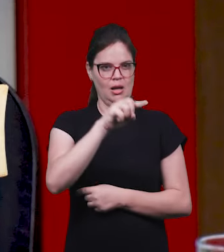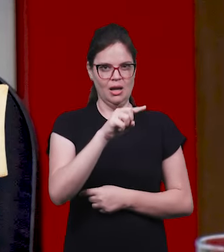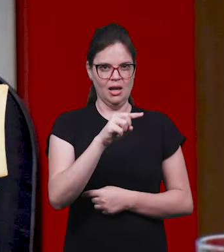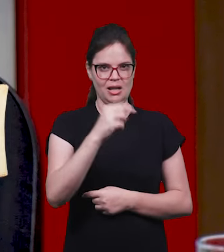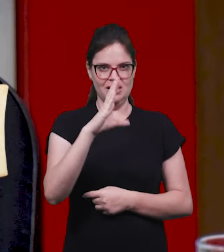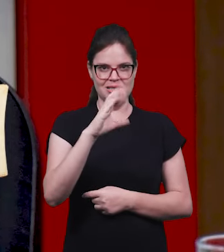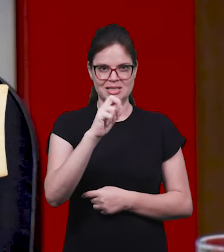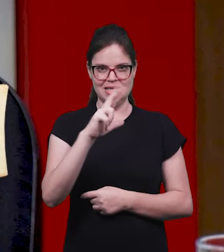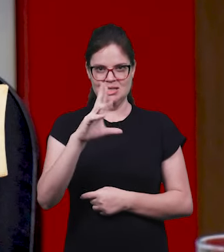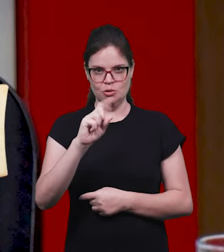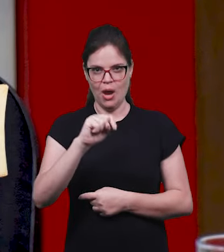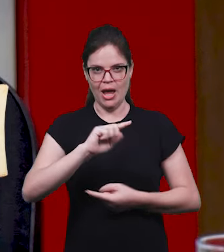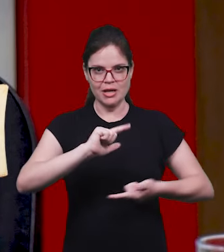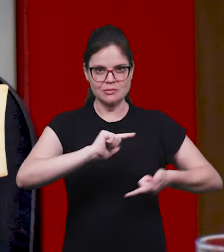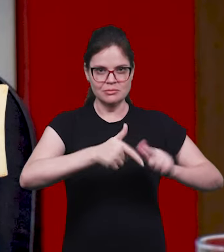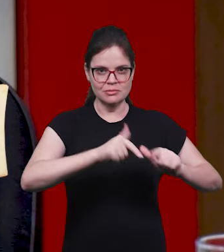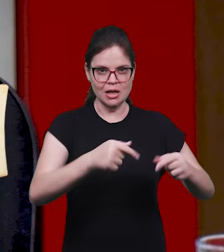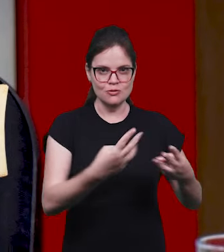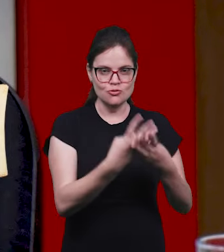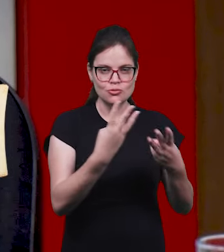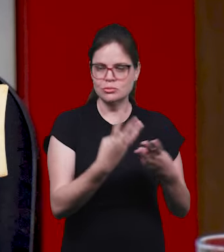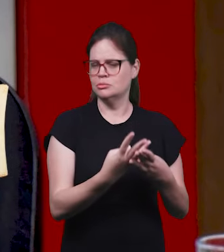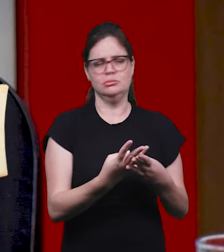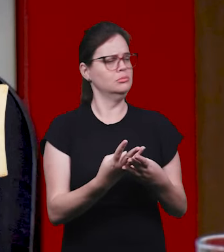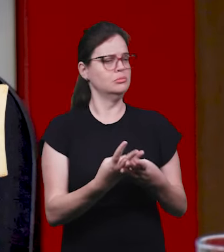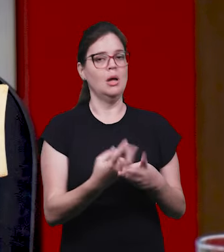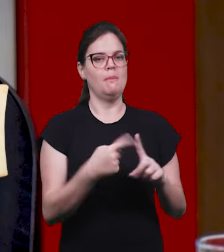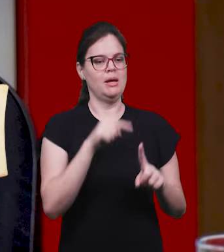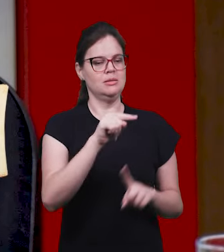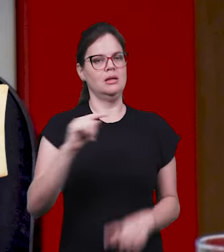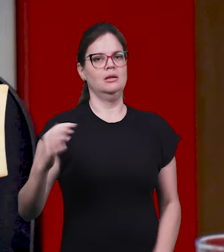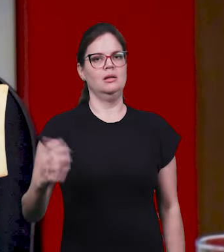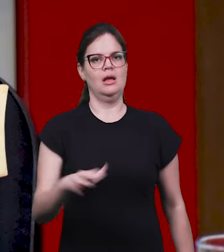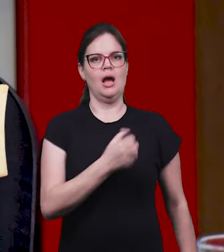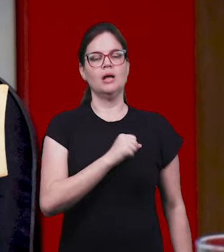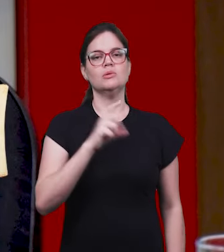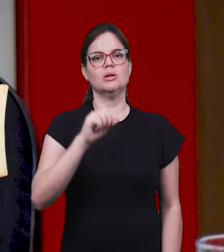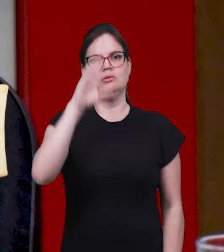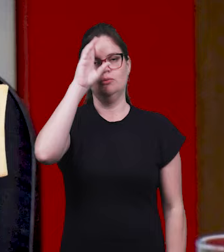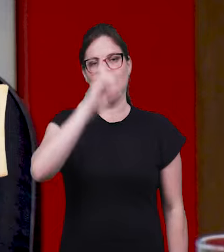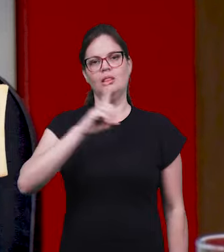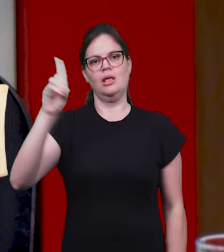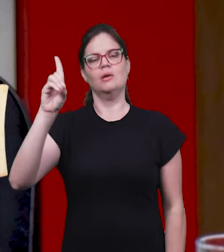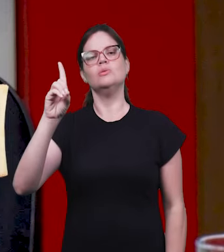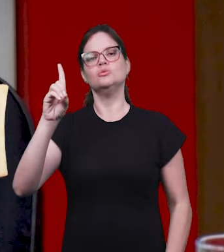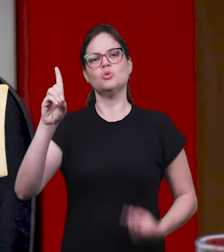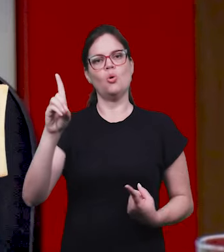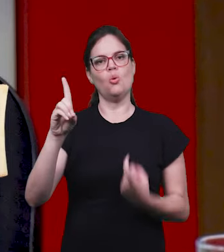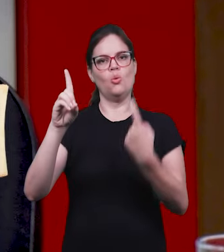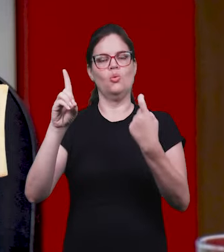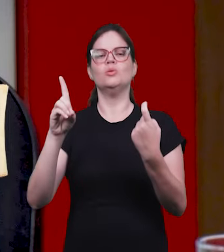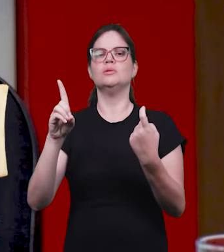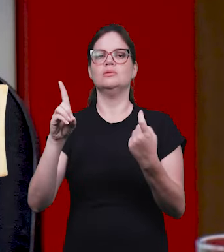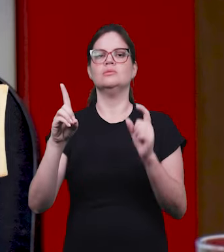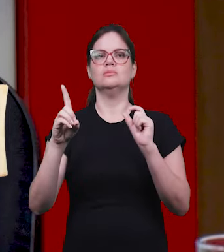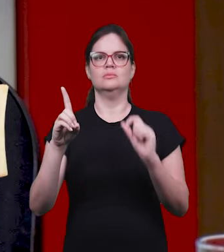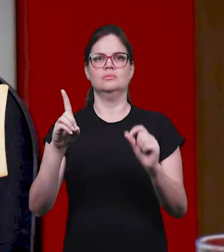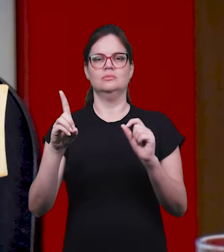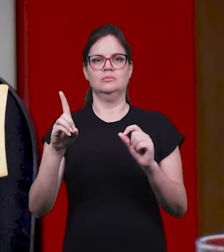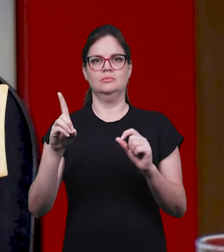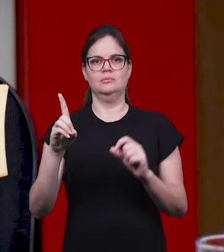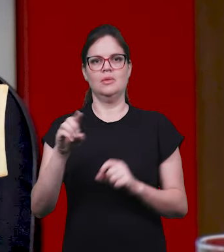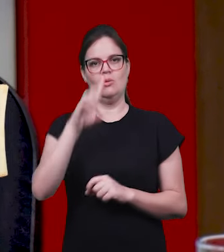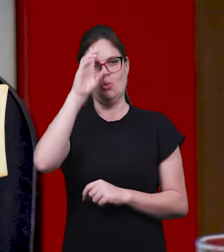não era judeu, mas ele adorava um rei único que ele chamava de Mazda, ou seja, o